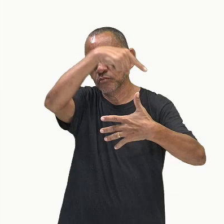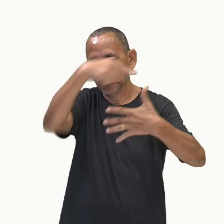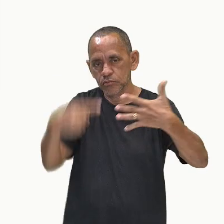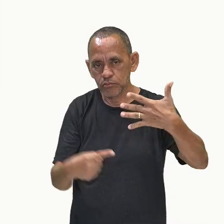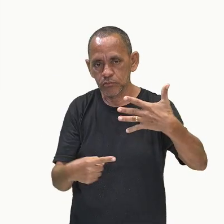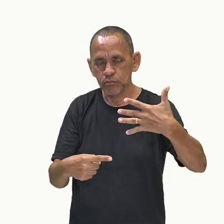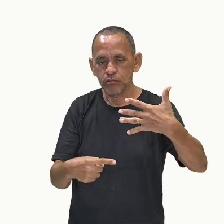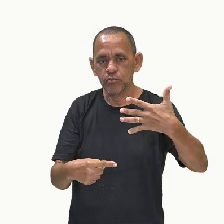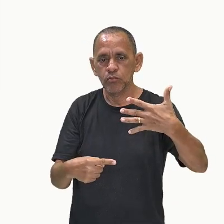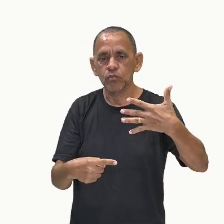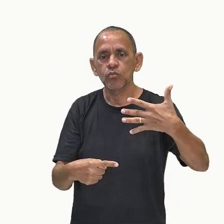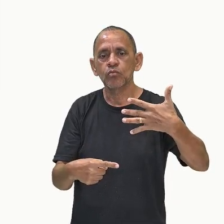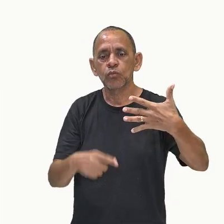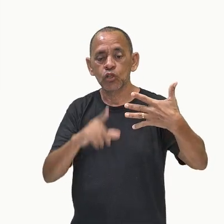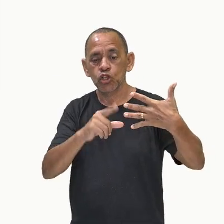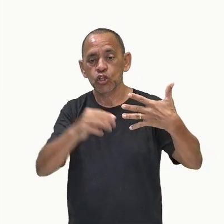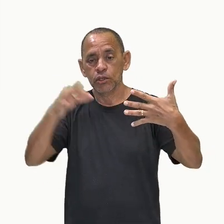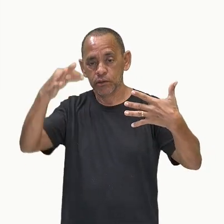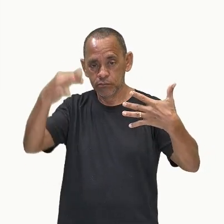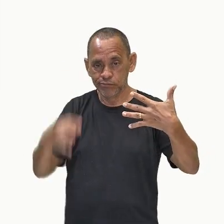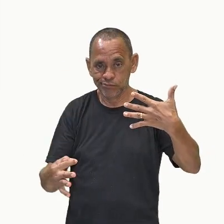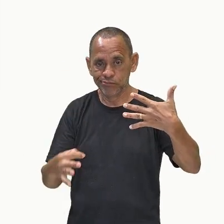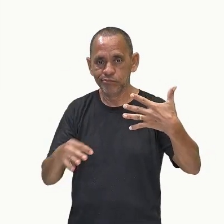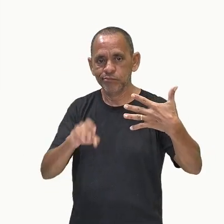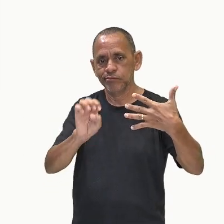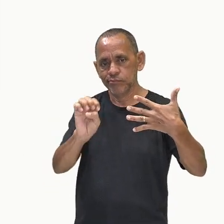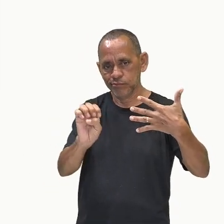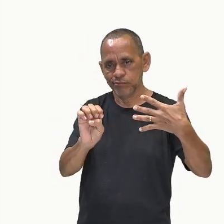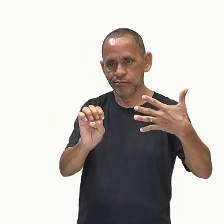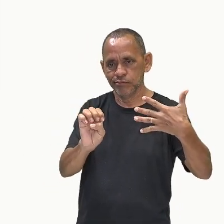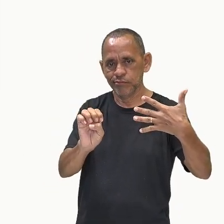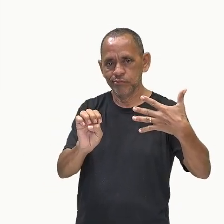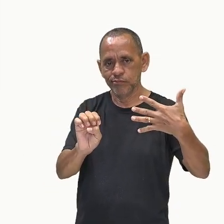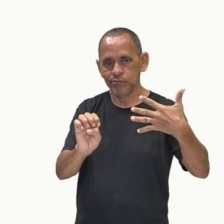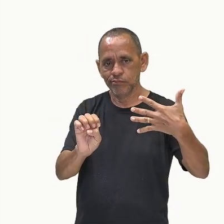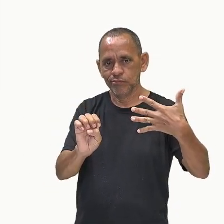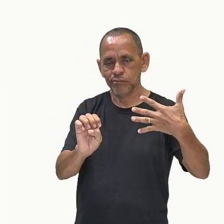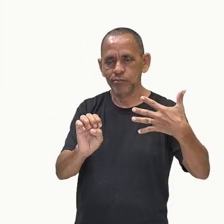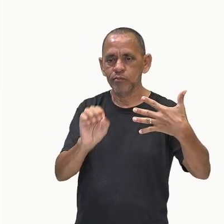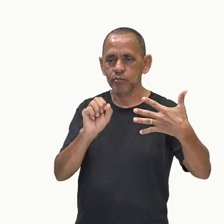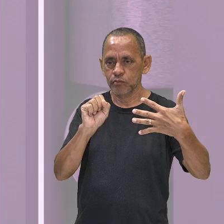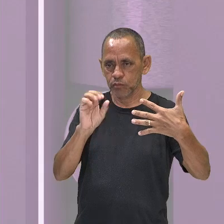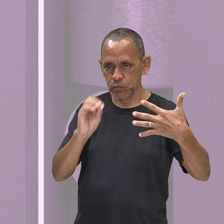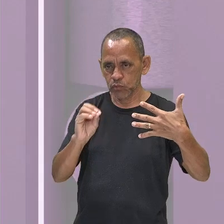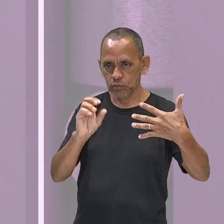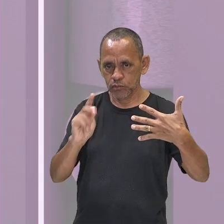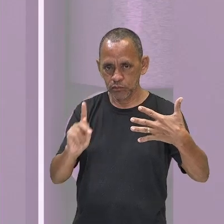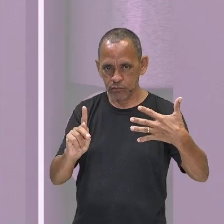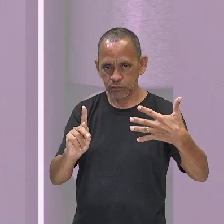alternativa é. Perfeito, meus queridos alunos? Viram o quanto é